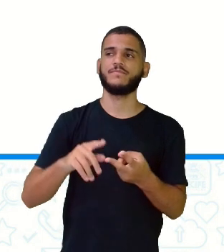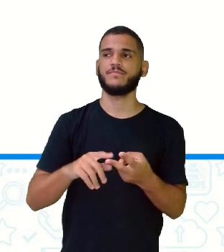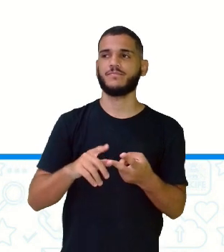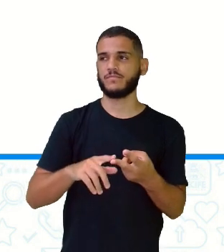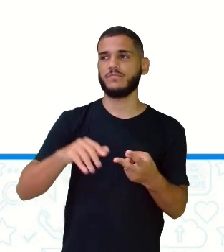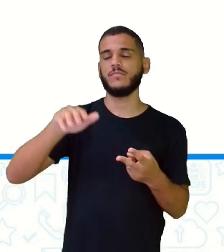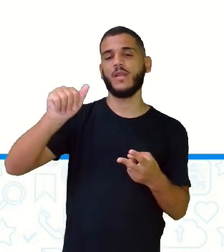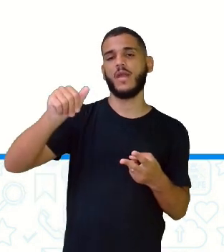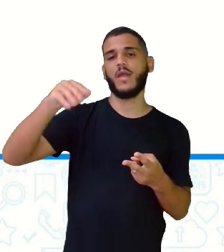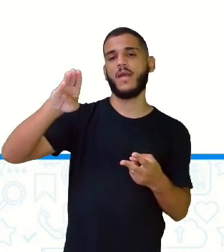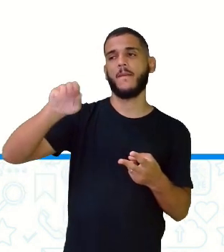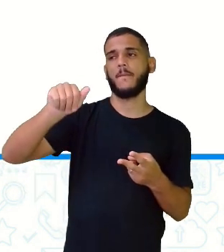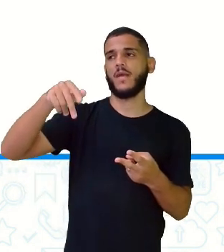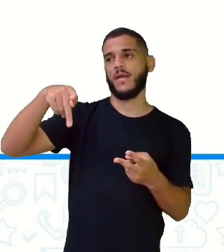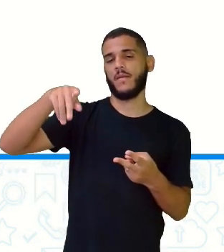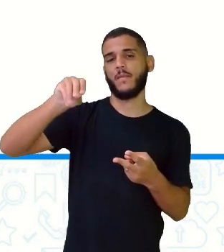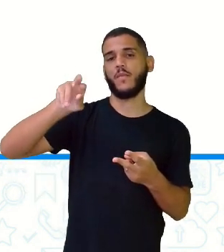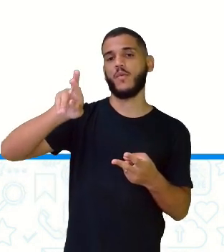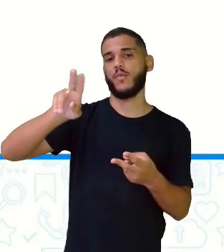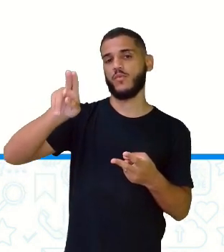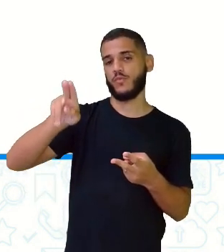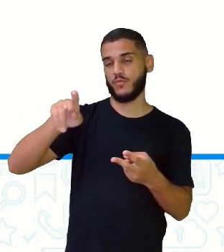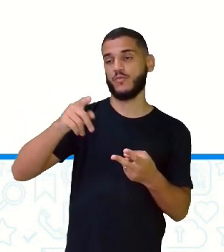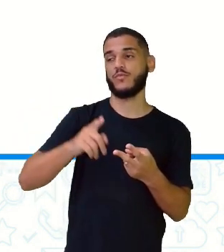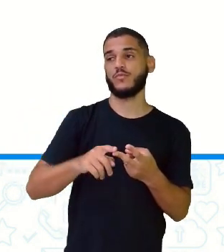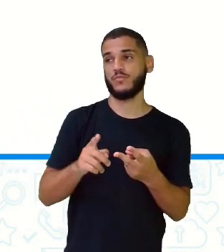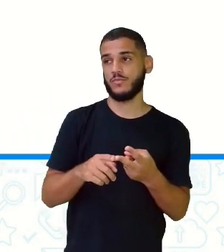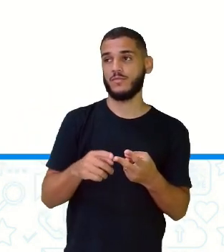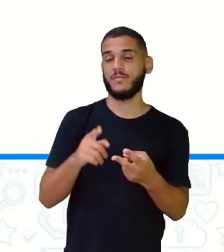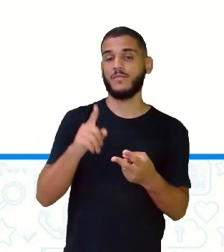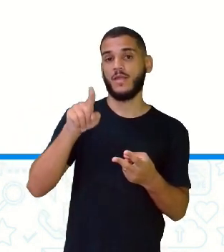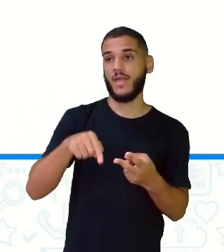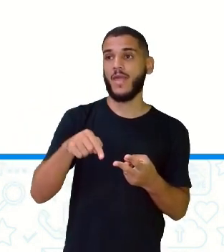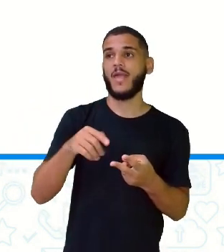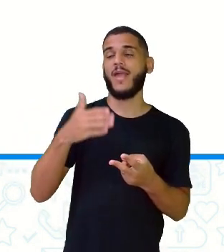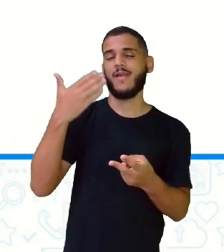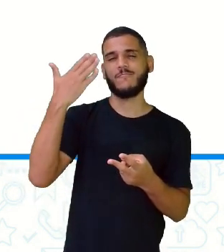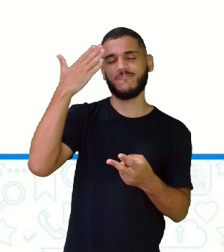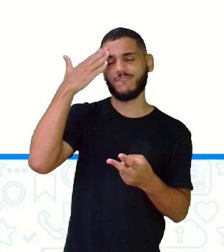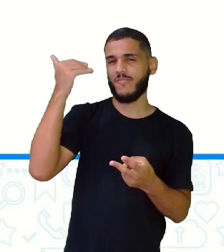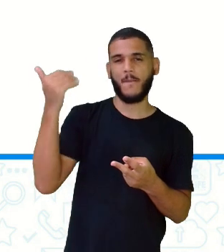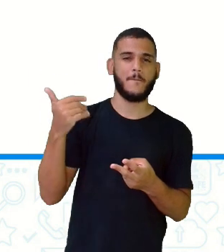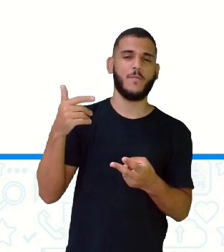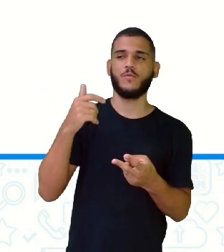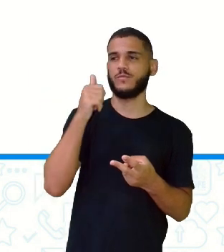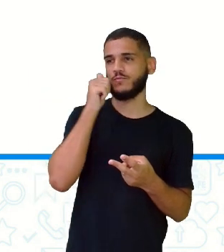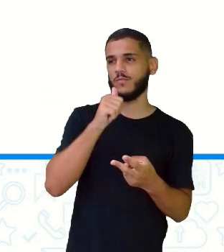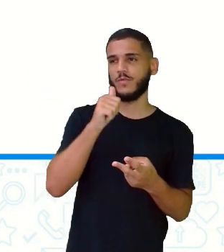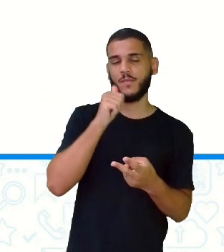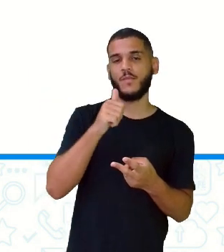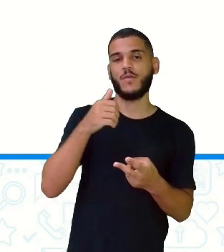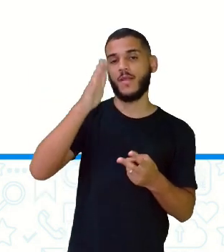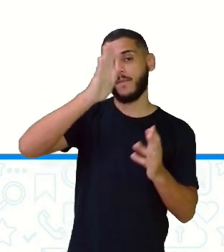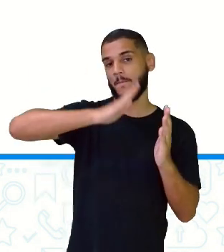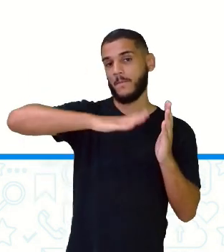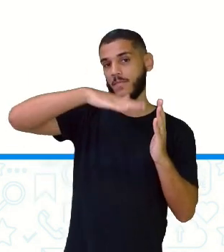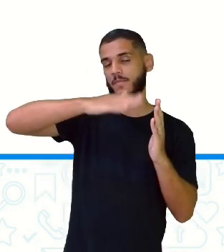Esse é o Abapuru, que eu falei, essa é uma obra dela mais conhecida, gente, é o Abapuru, de